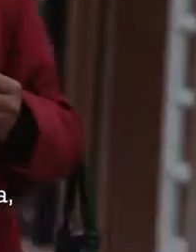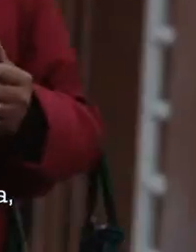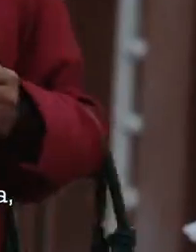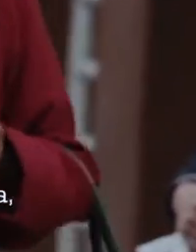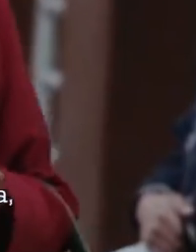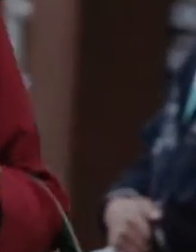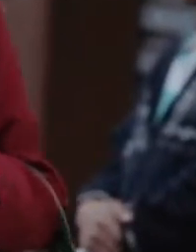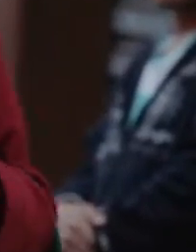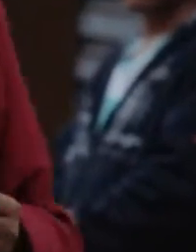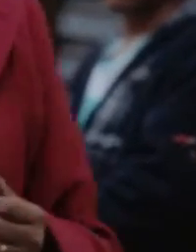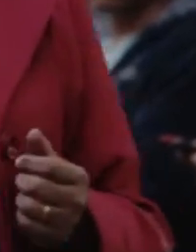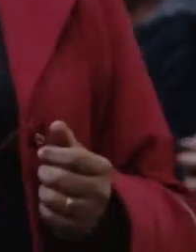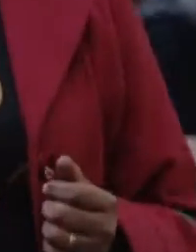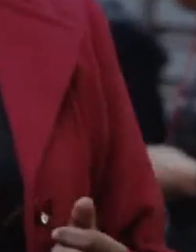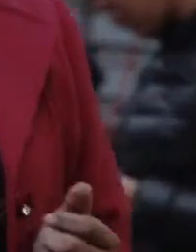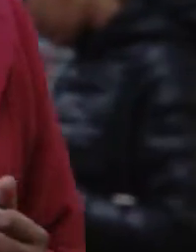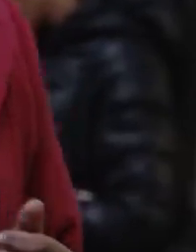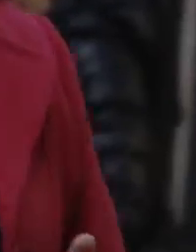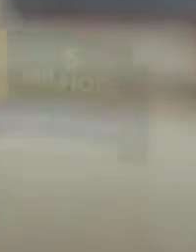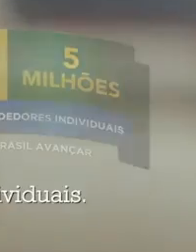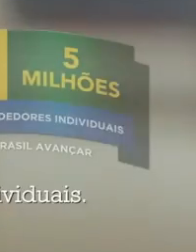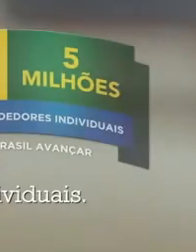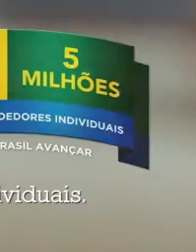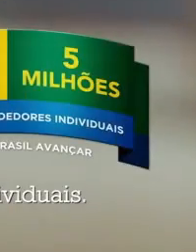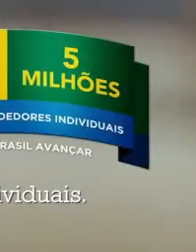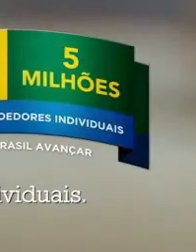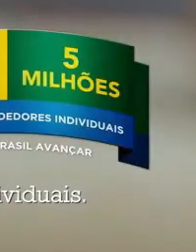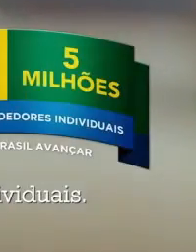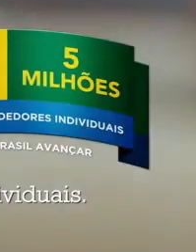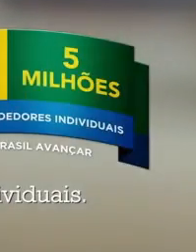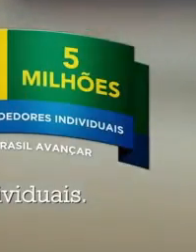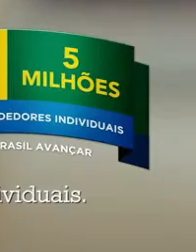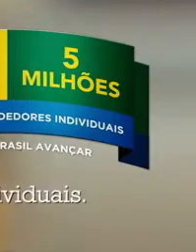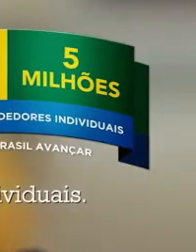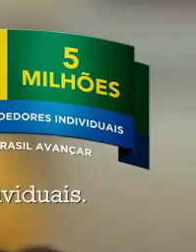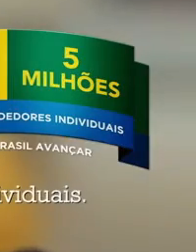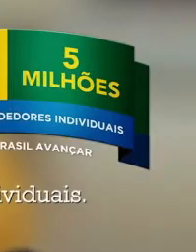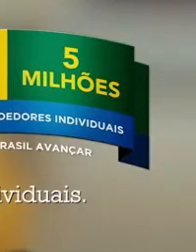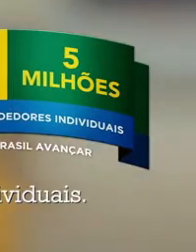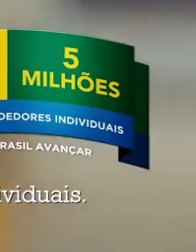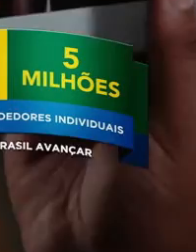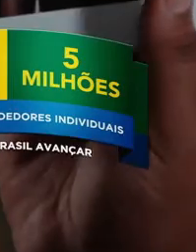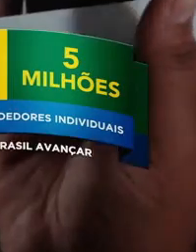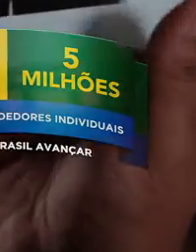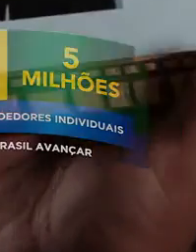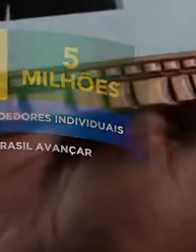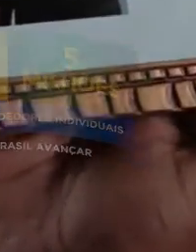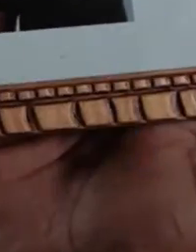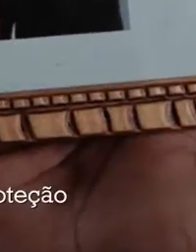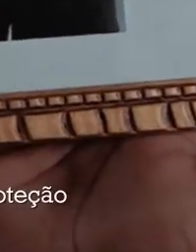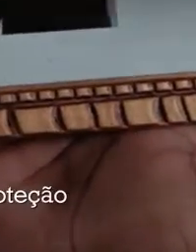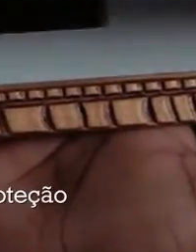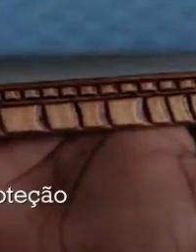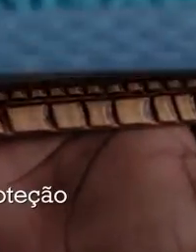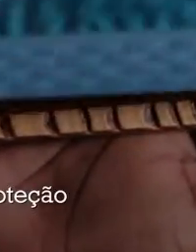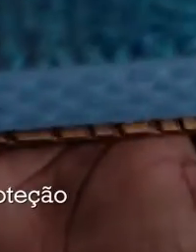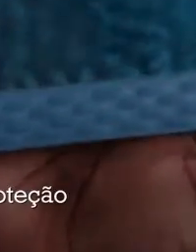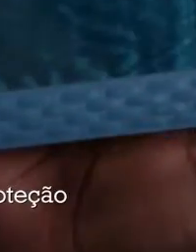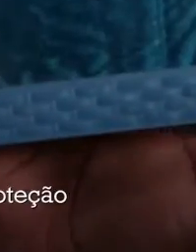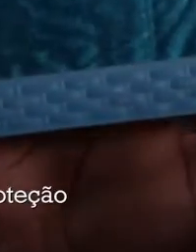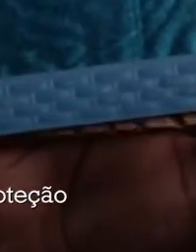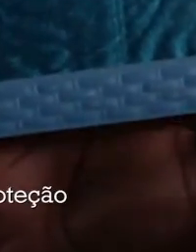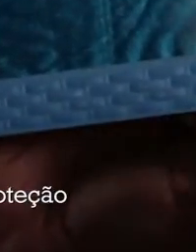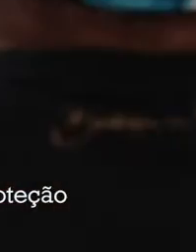confiança, abrindo caminho para a marca histórica de 5 milhões de microempreendedores individuais. Resultado